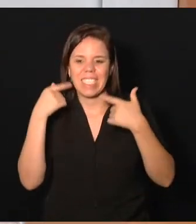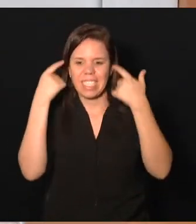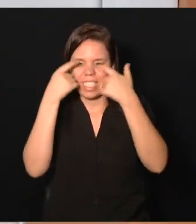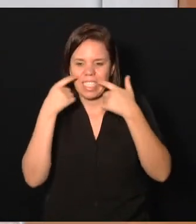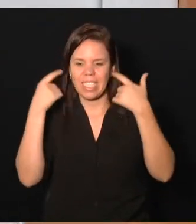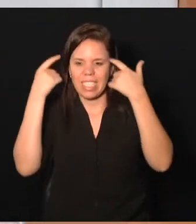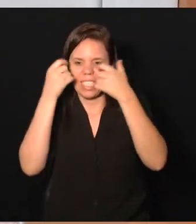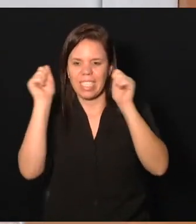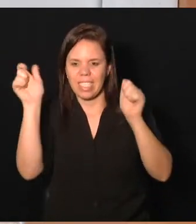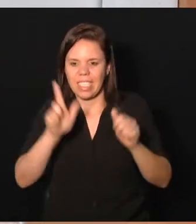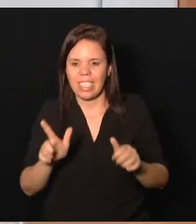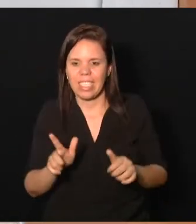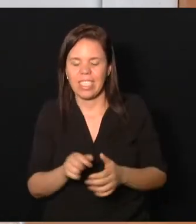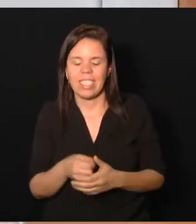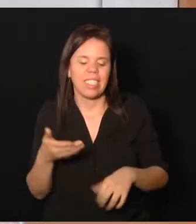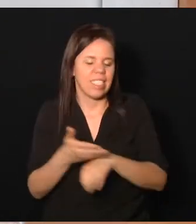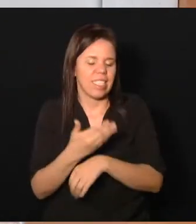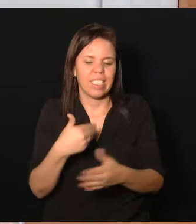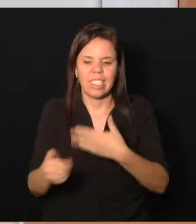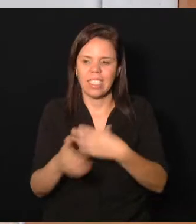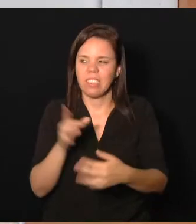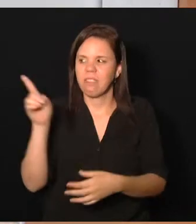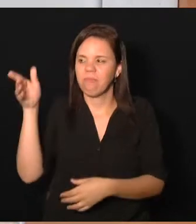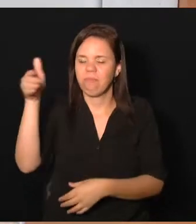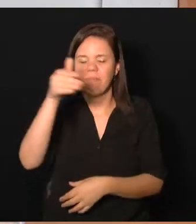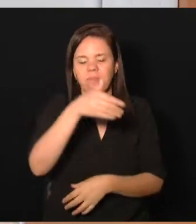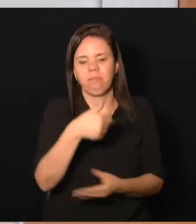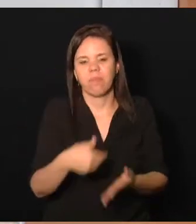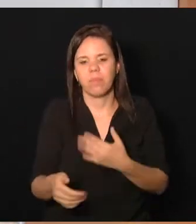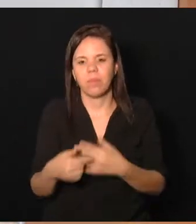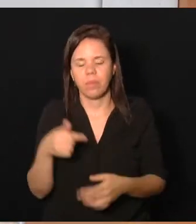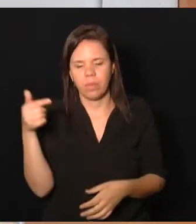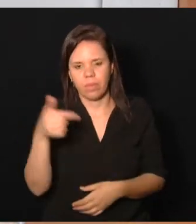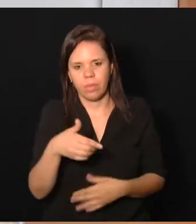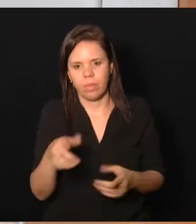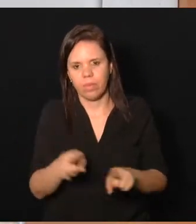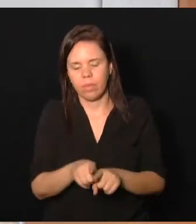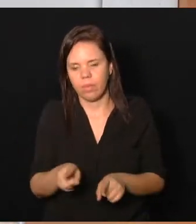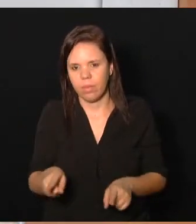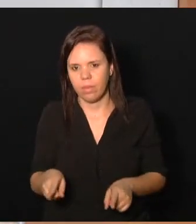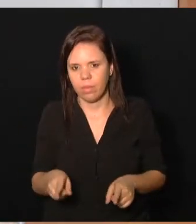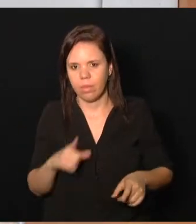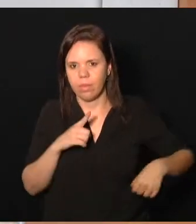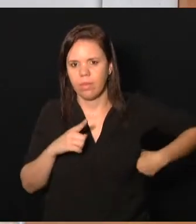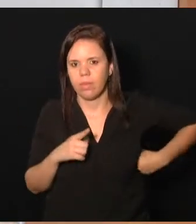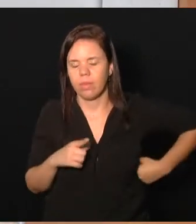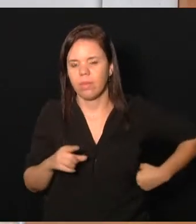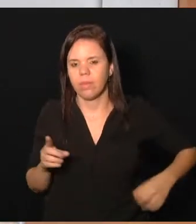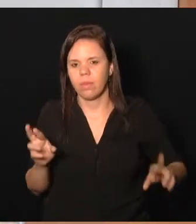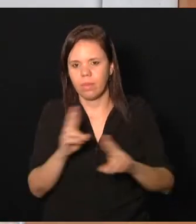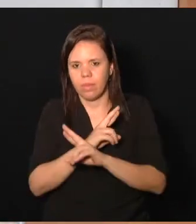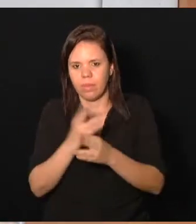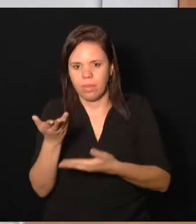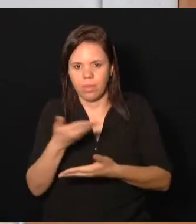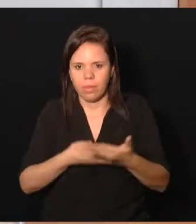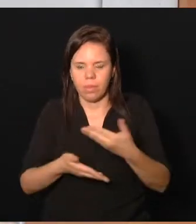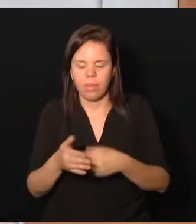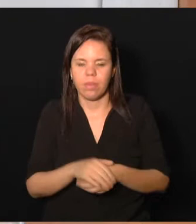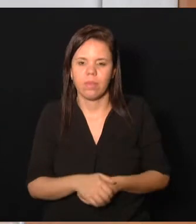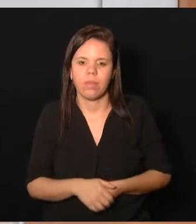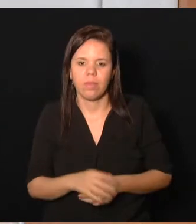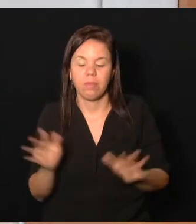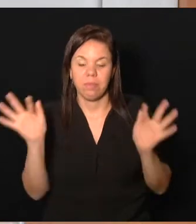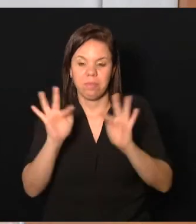azuis. Casamento, né? E agora que Vai. sacramentou aí um relacionamento, Parabéns. tá